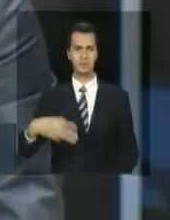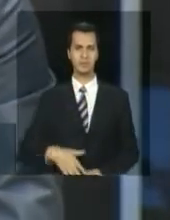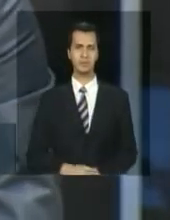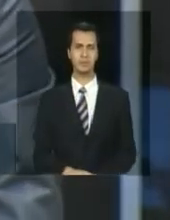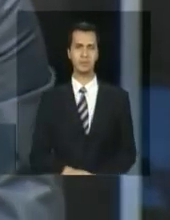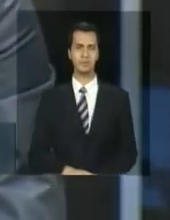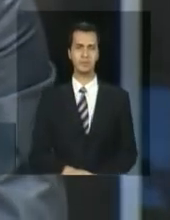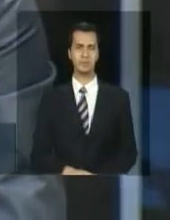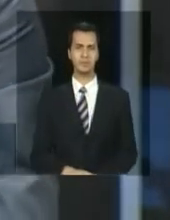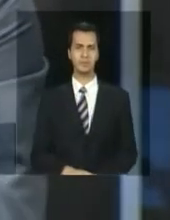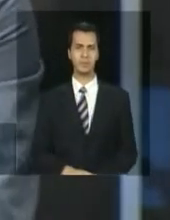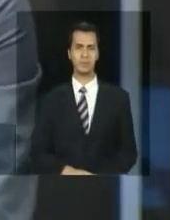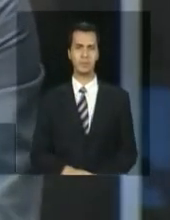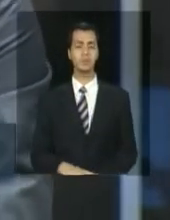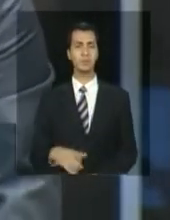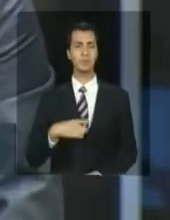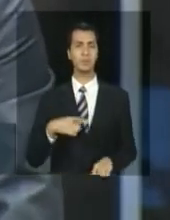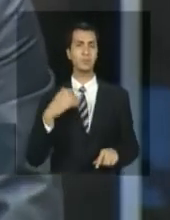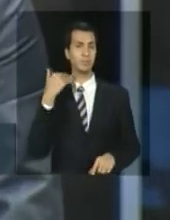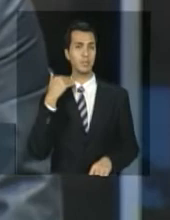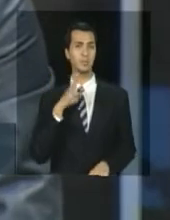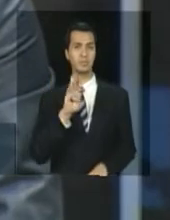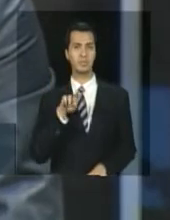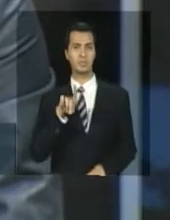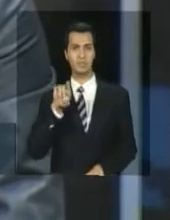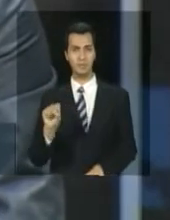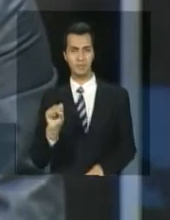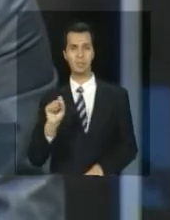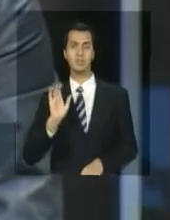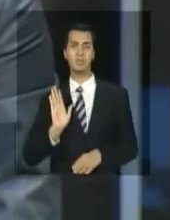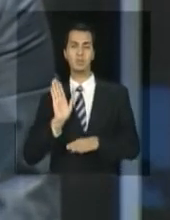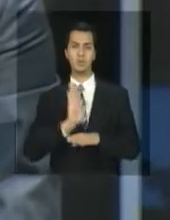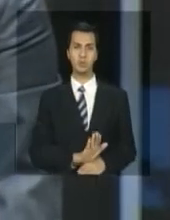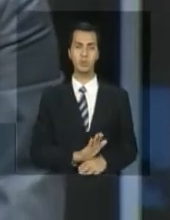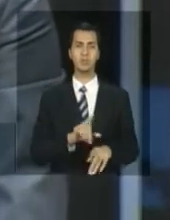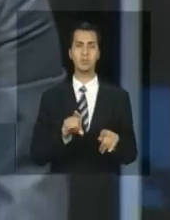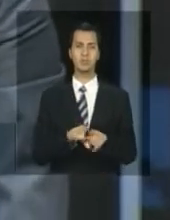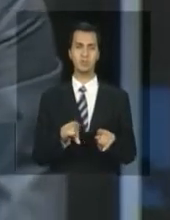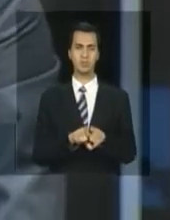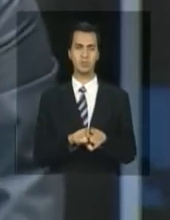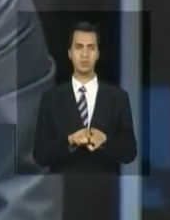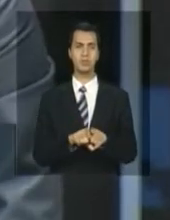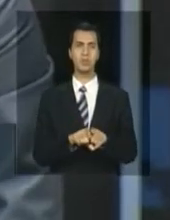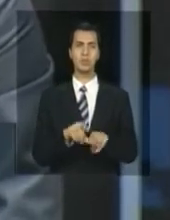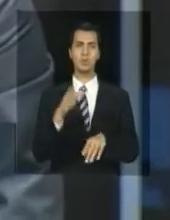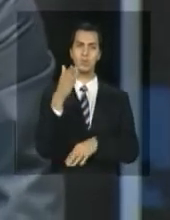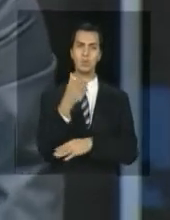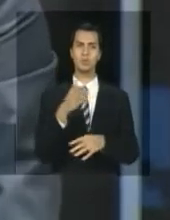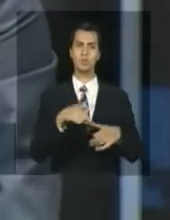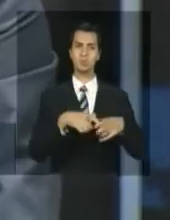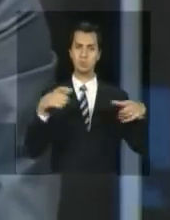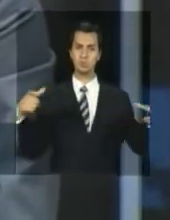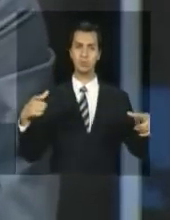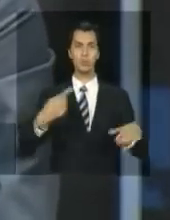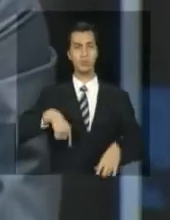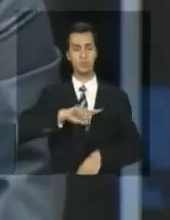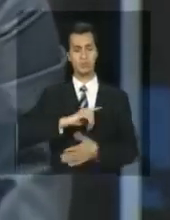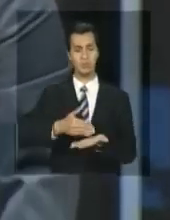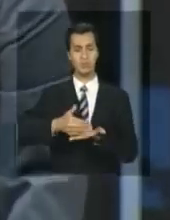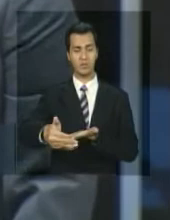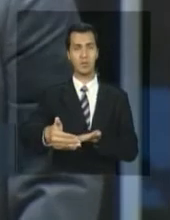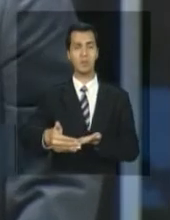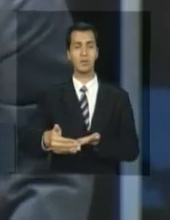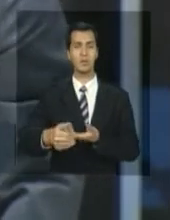do BNDES e dos fundos constitucionais. Iniciaremos, no corrente ano, a